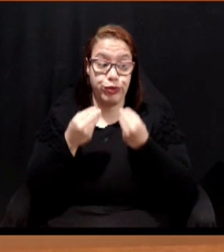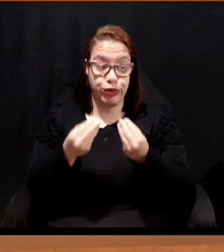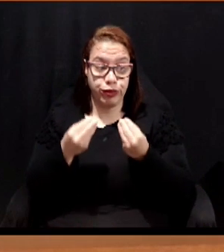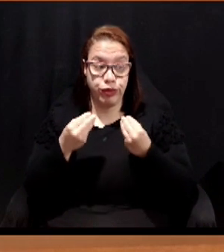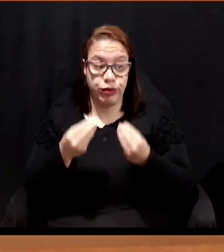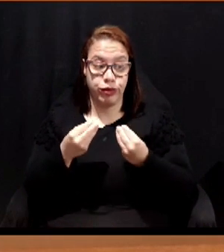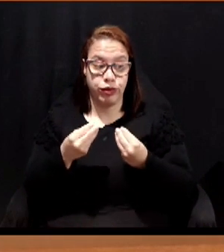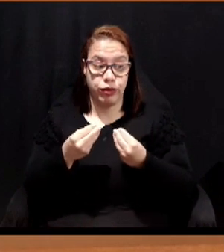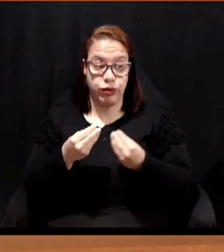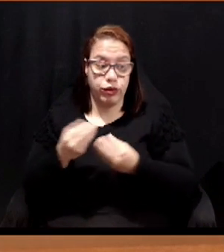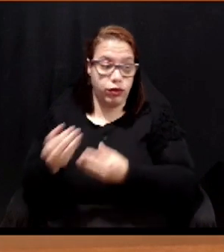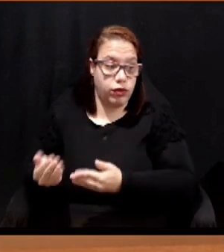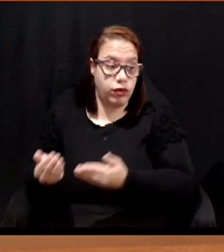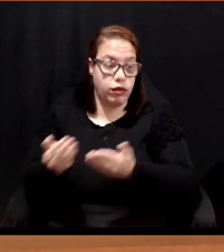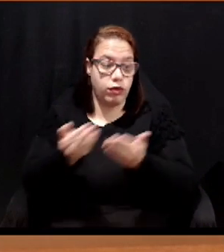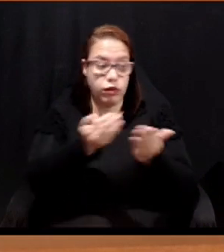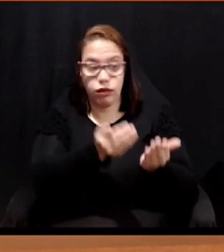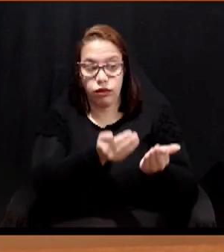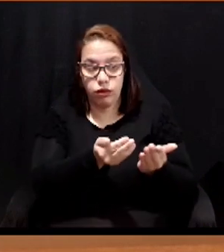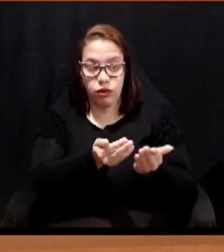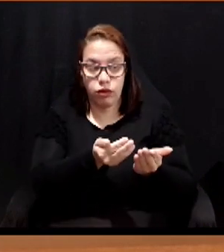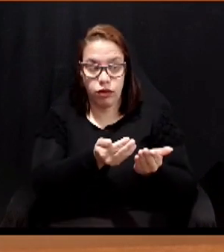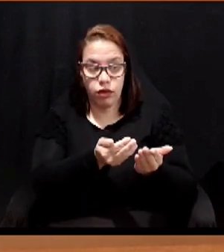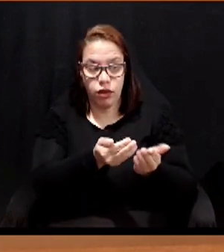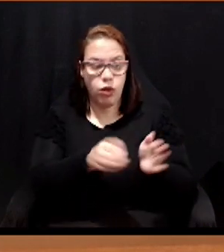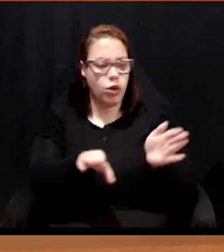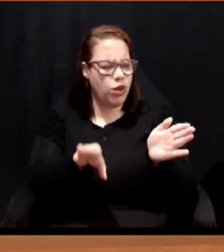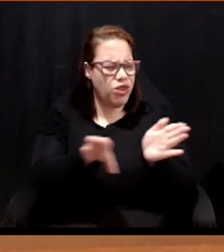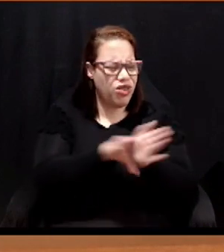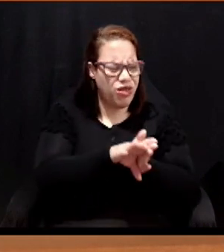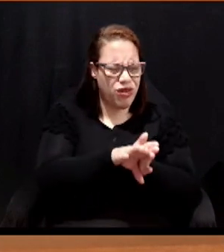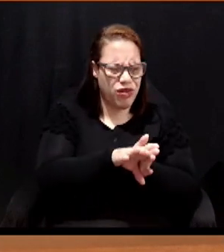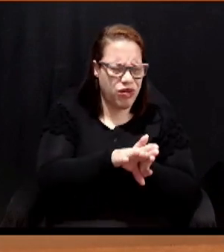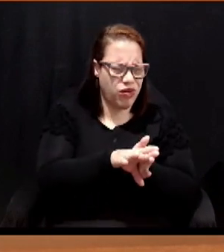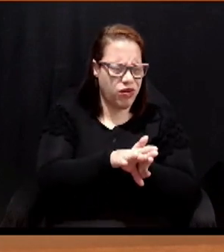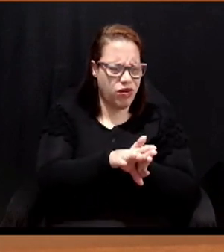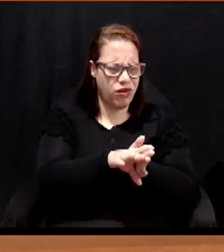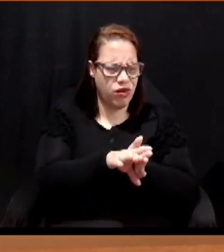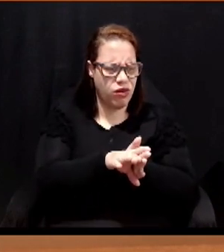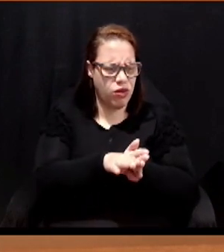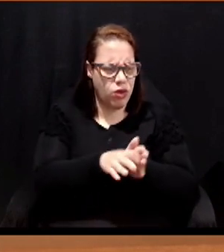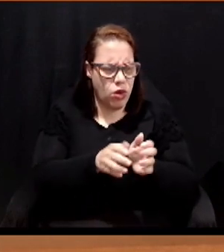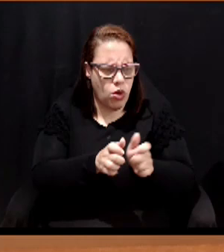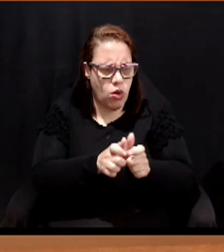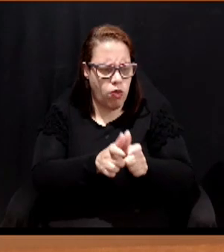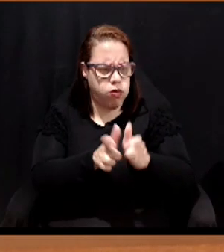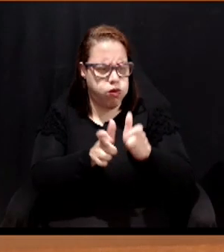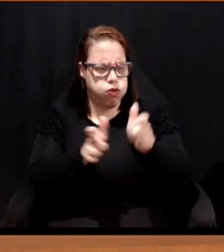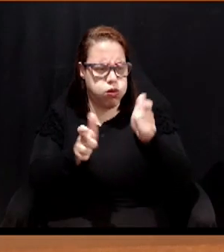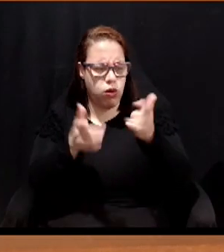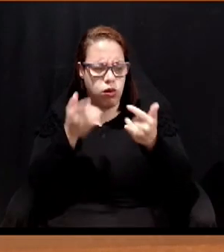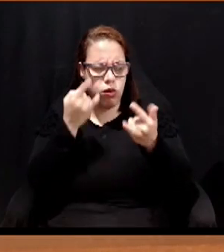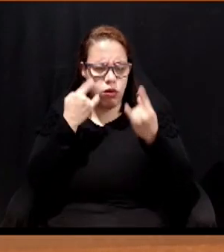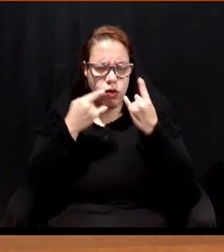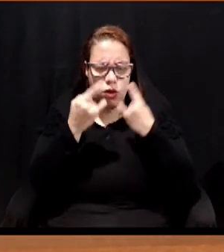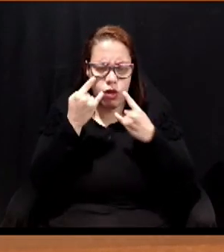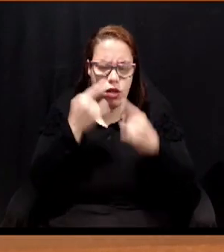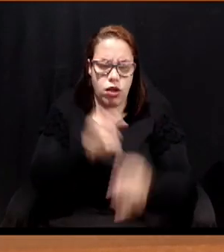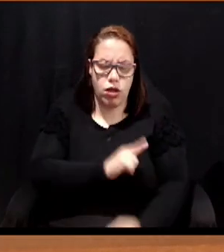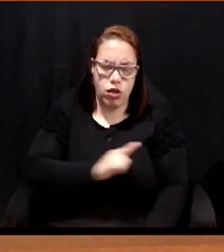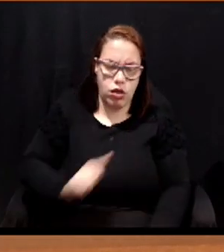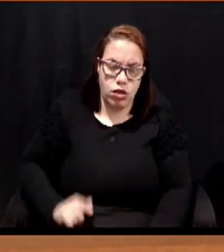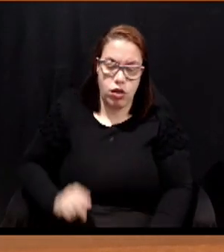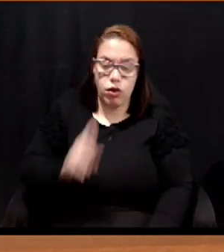levar o que nos chega e que tange aos interesses de governo, de resultados para